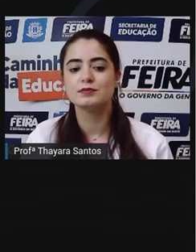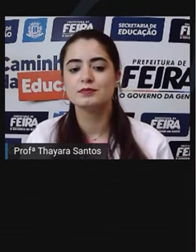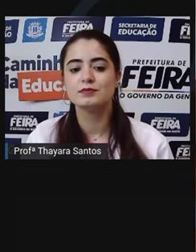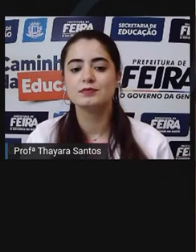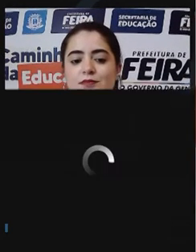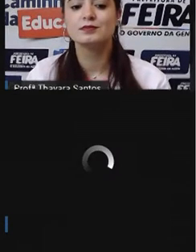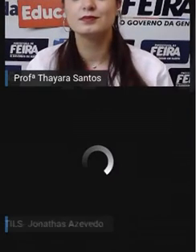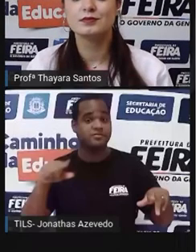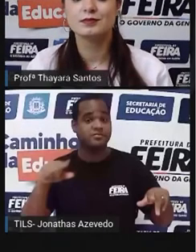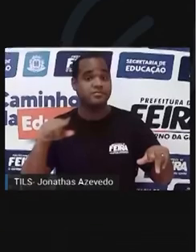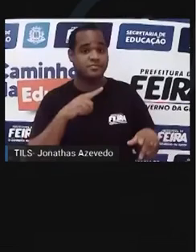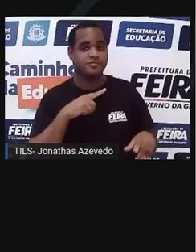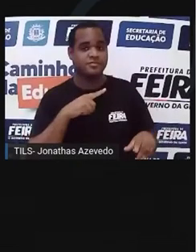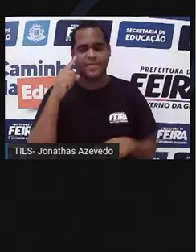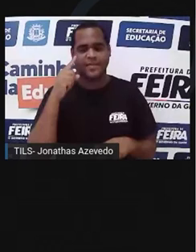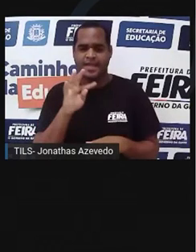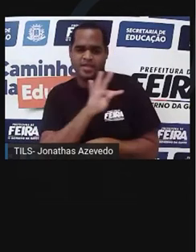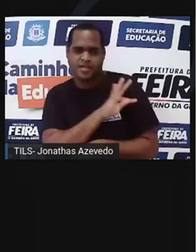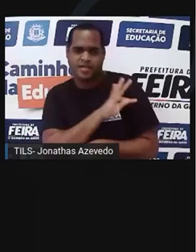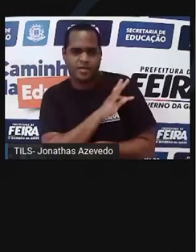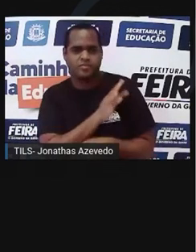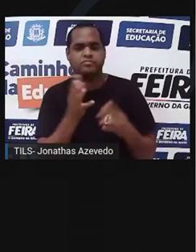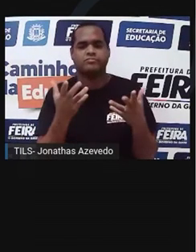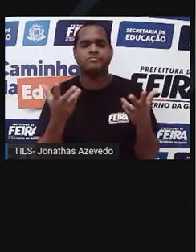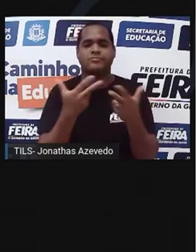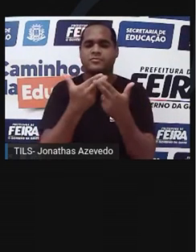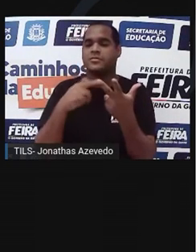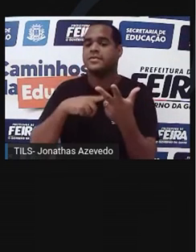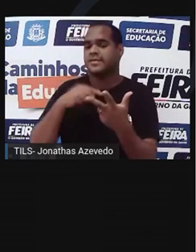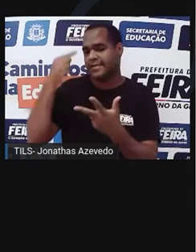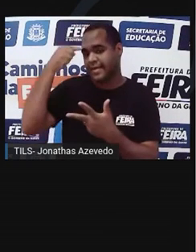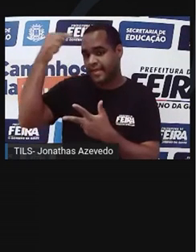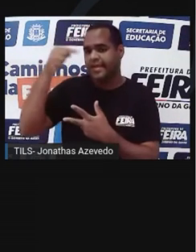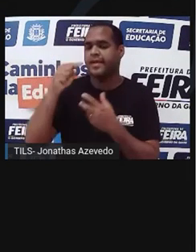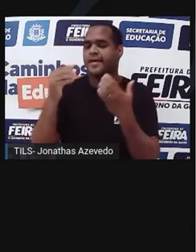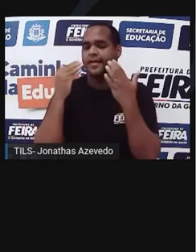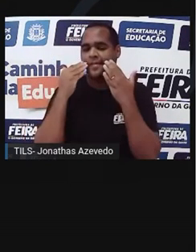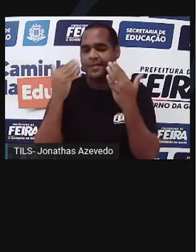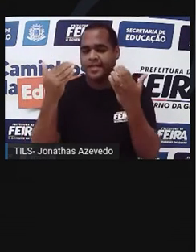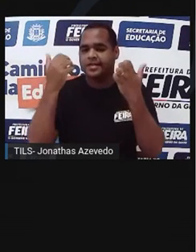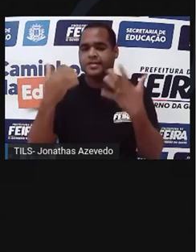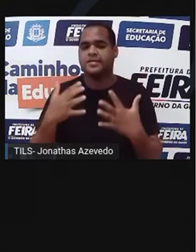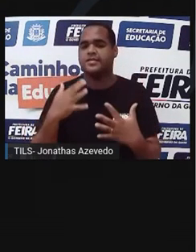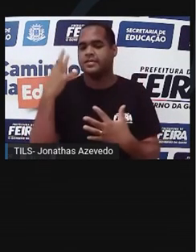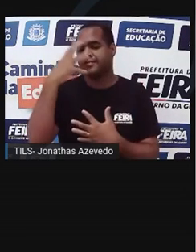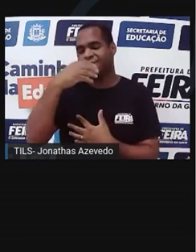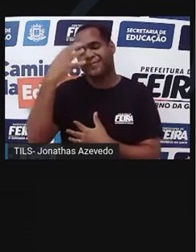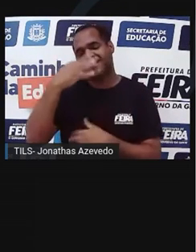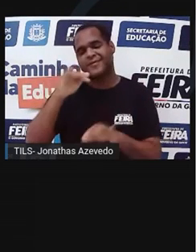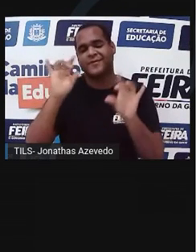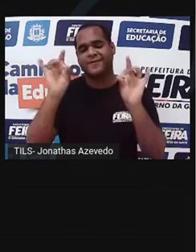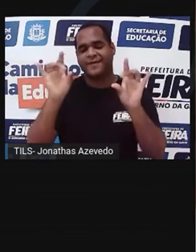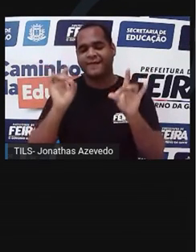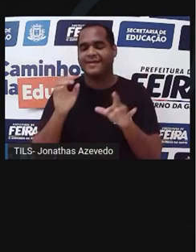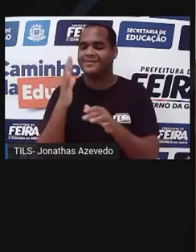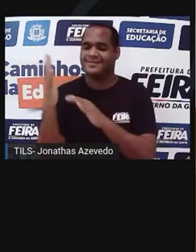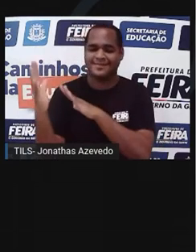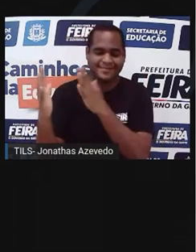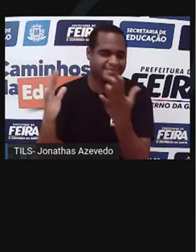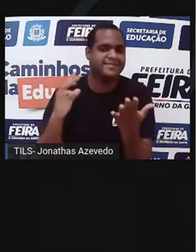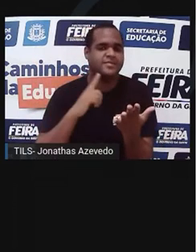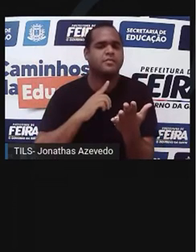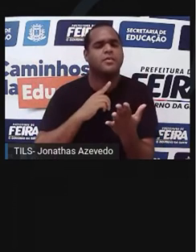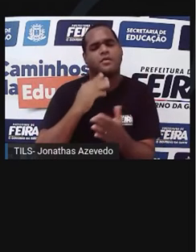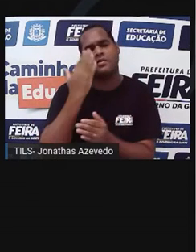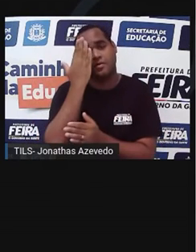Apesar desse nome tão técnico, os serviços ecossistêmicos representam o que há de mais belo e valioso na natureza.